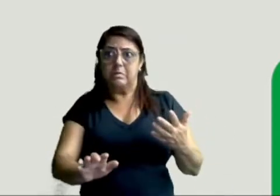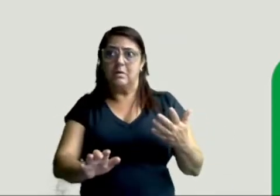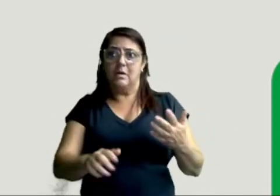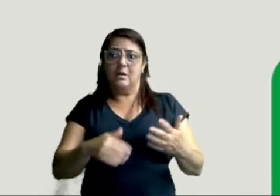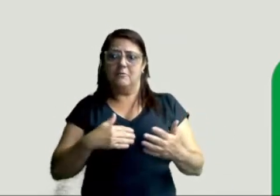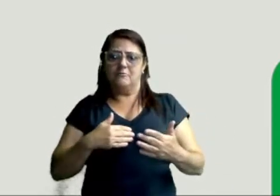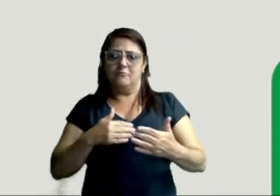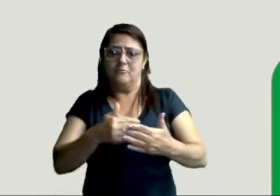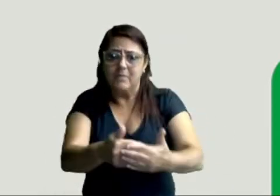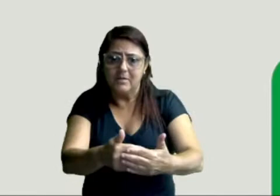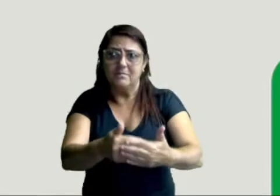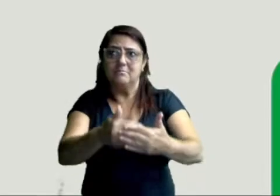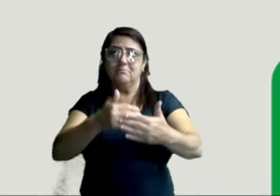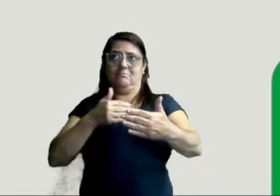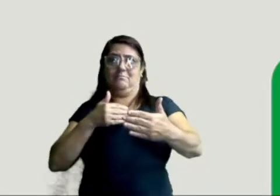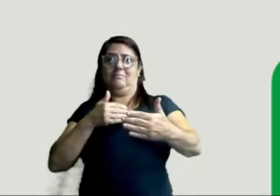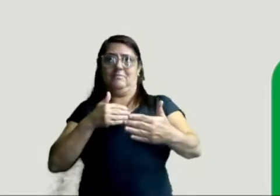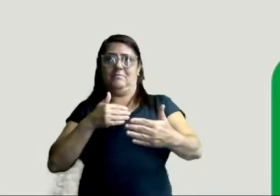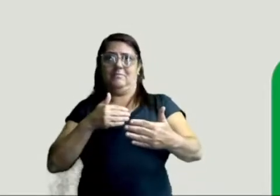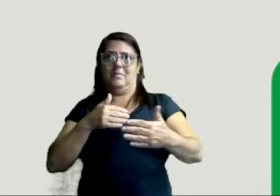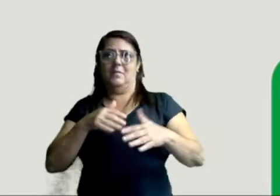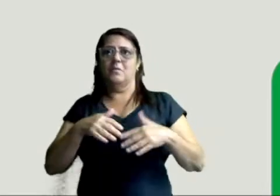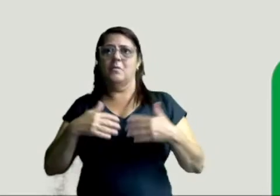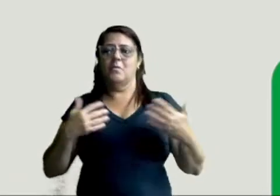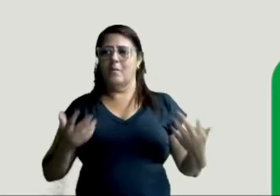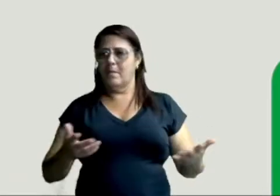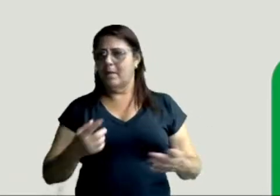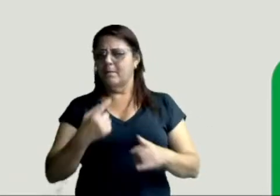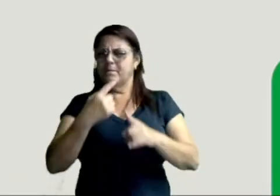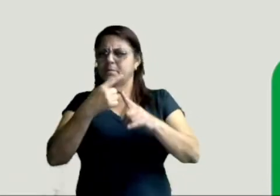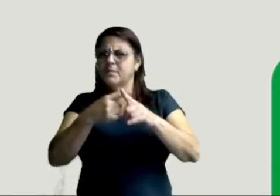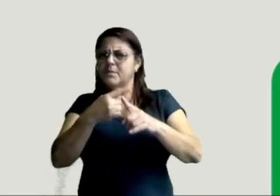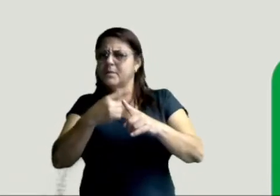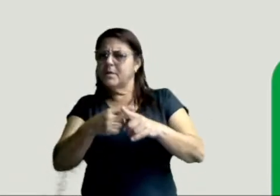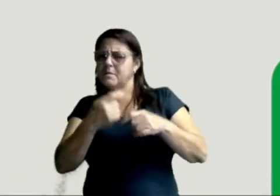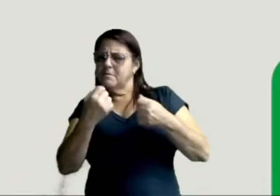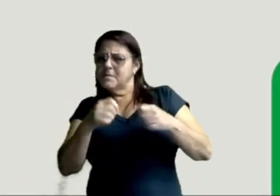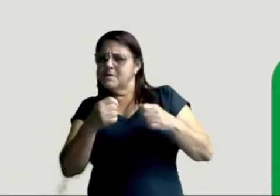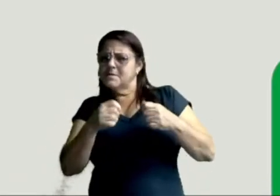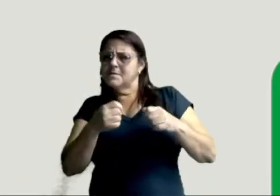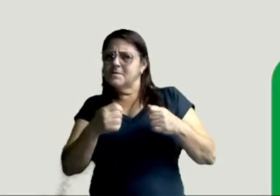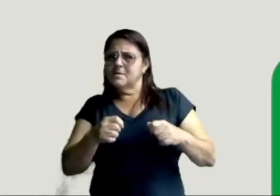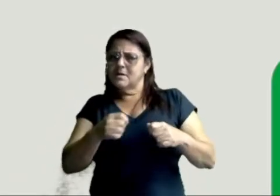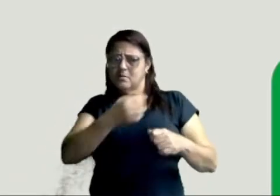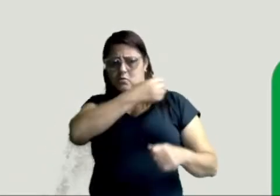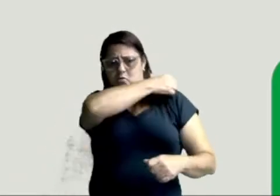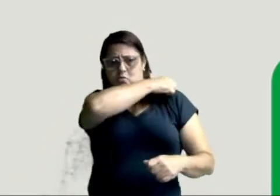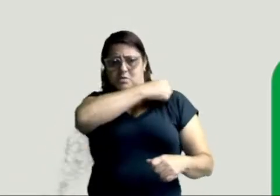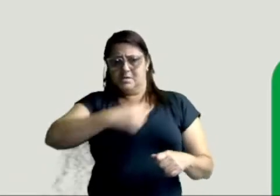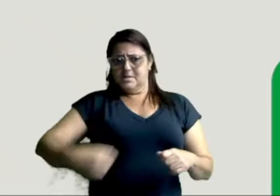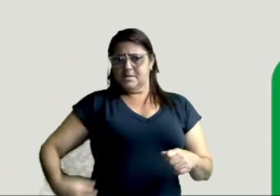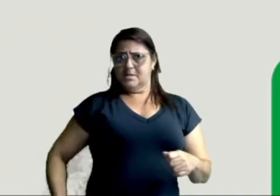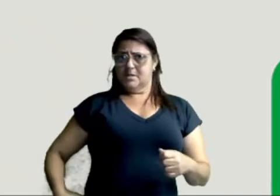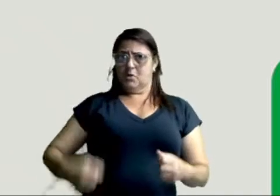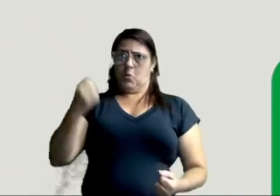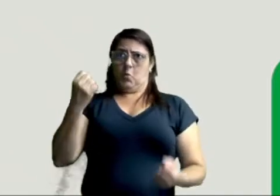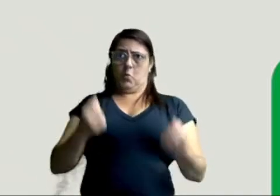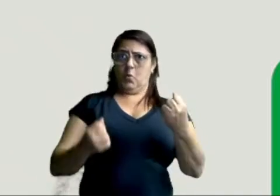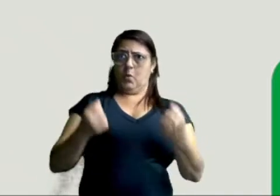Boa pergunta. A outra, olha aqui, ó. Por que precisamos utilizar o cinto de segurança